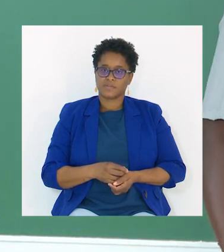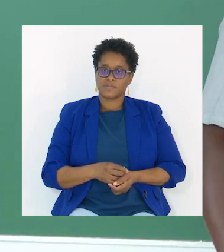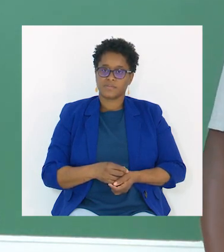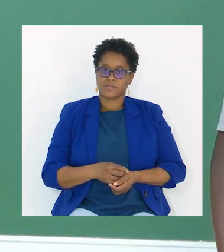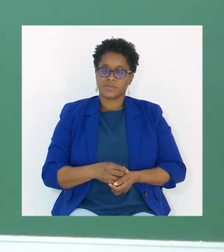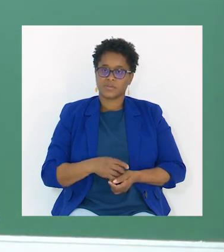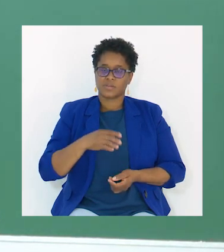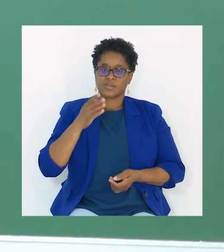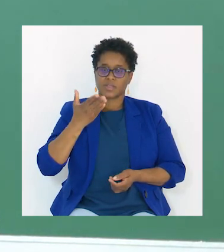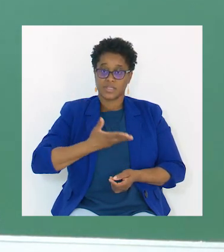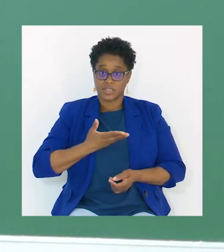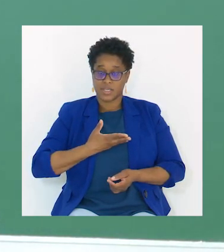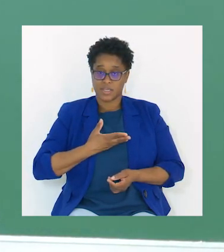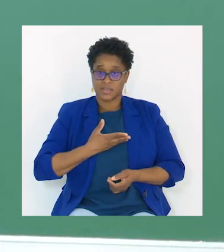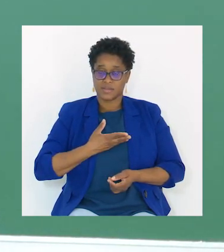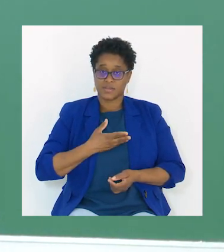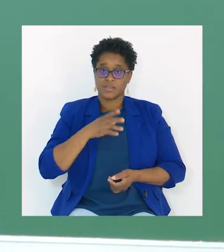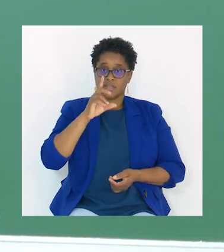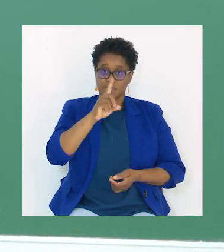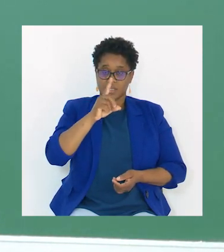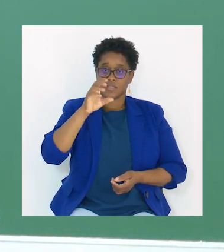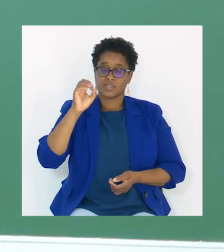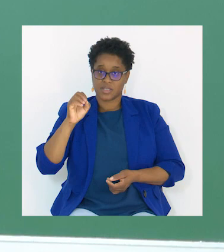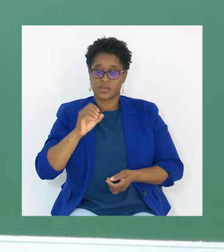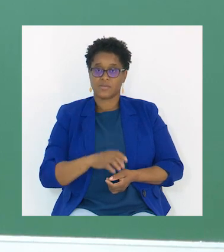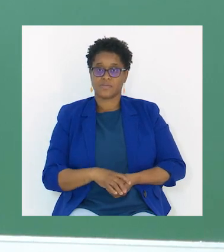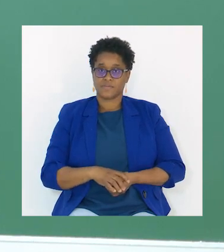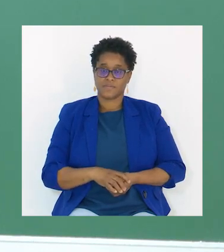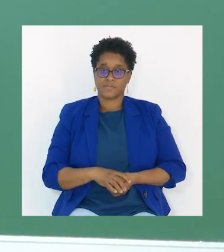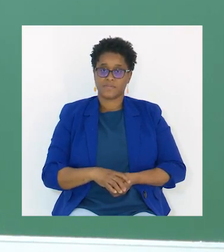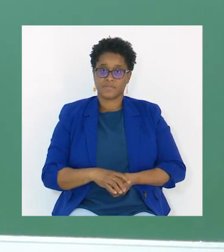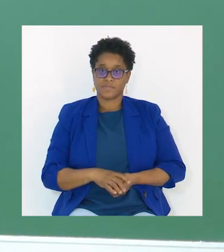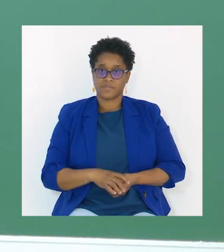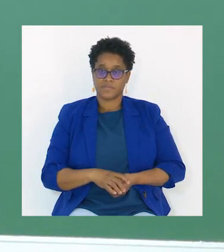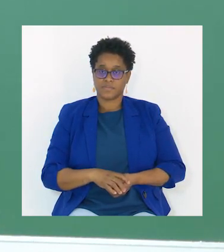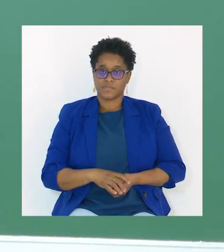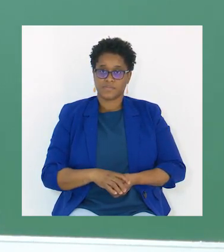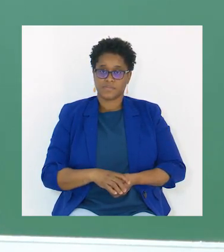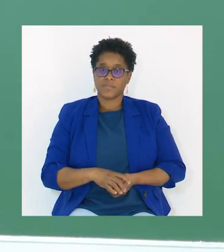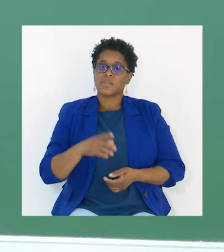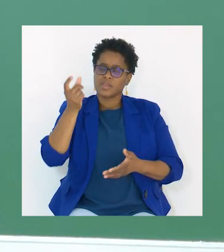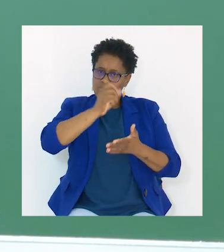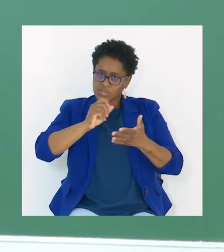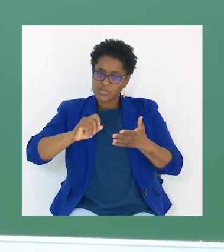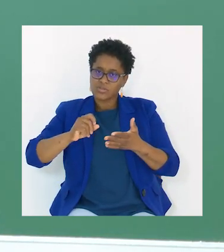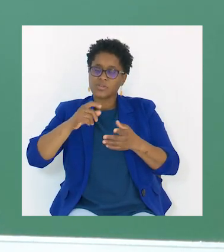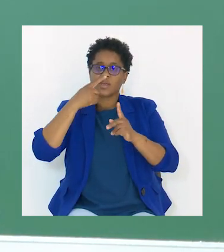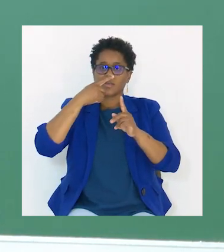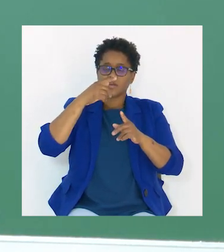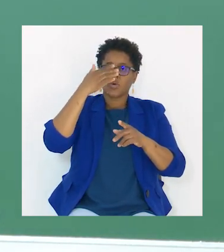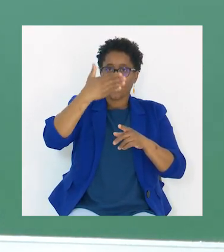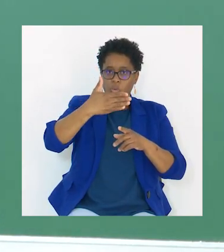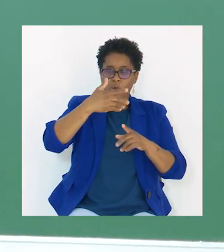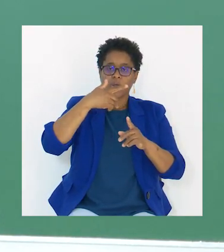a dezena, nesse caso 6 e 0, e acrescentamos o 1 ao ano